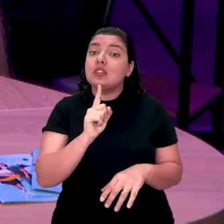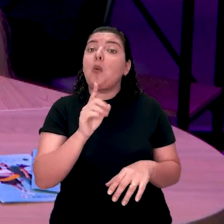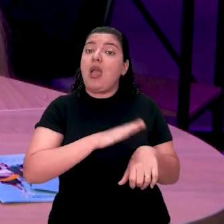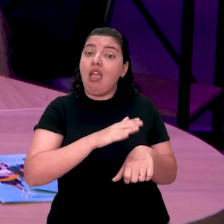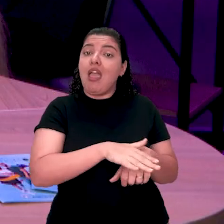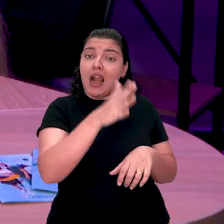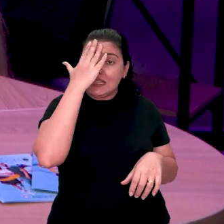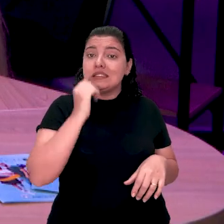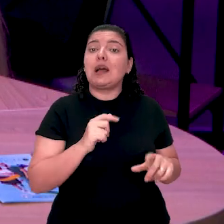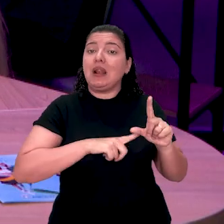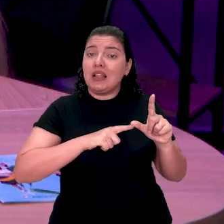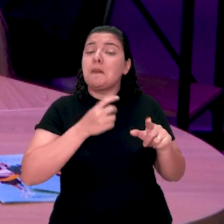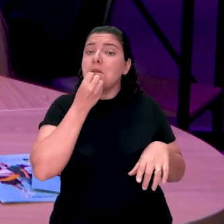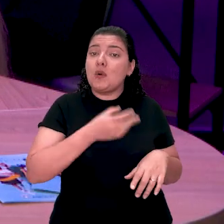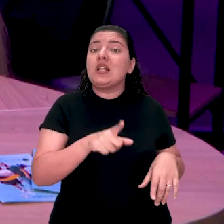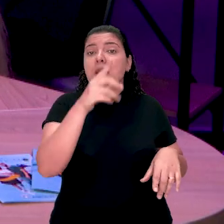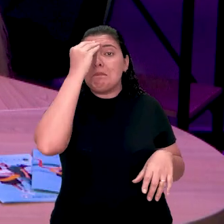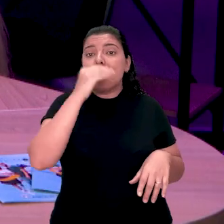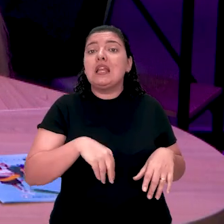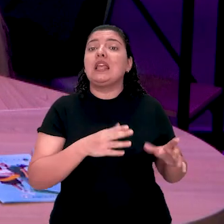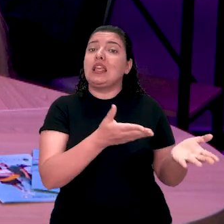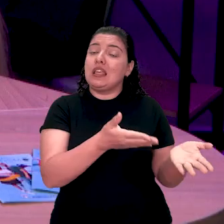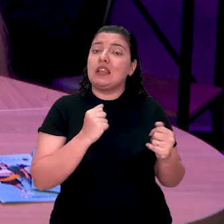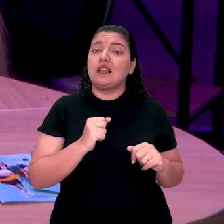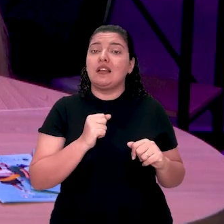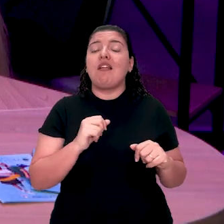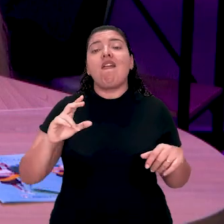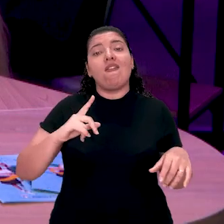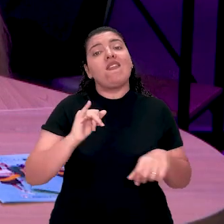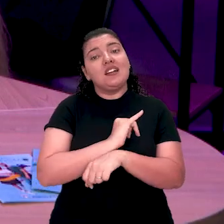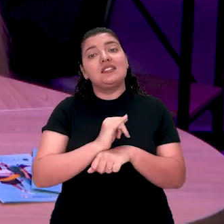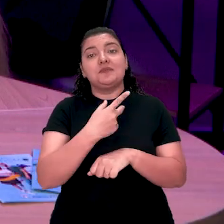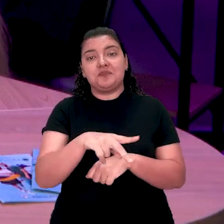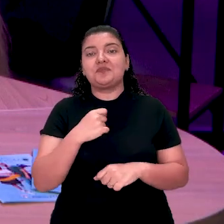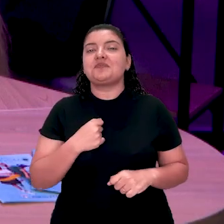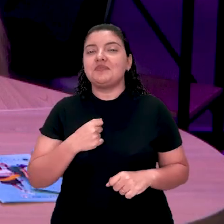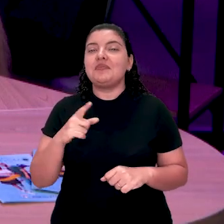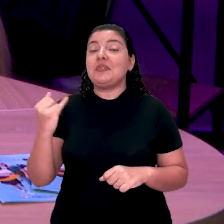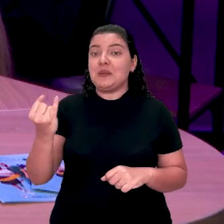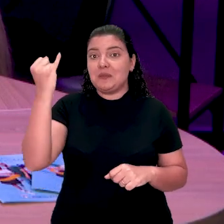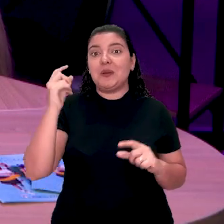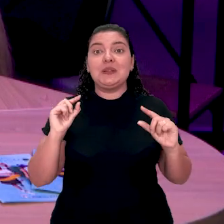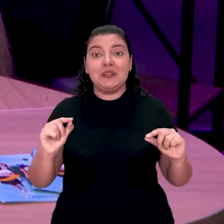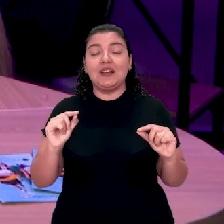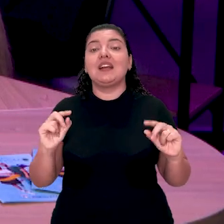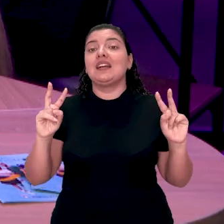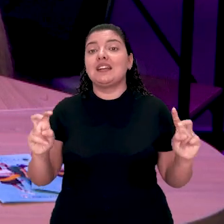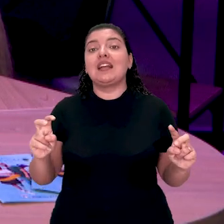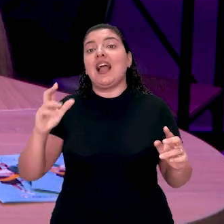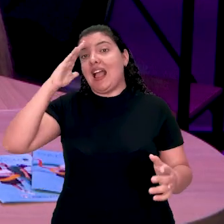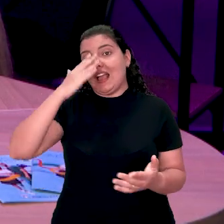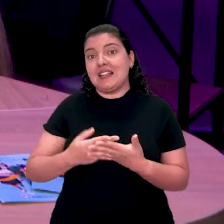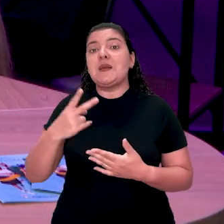ela sabe escrever bem. Isso aí é preguiça. Isso aí é manha. E você falou uma coisa muito importante, Lívia, que foi o